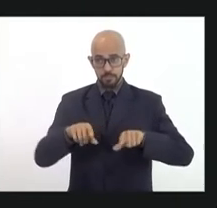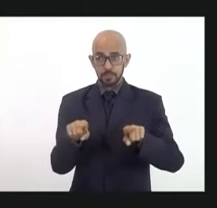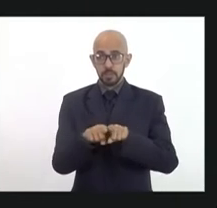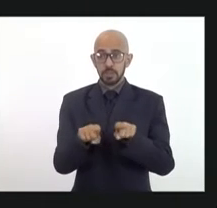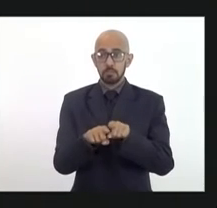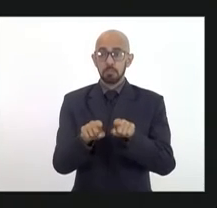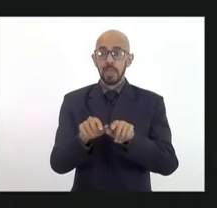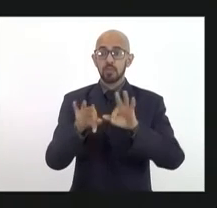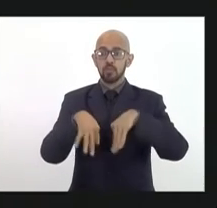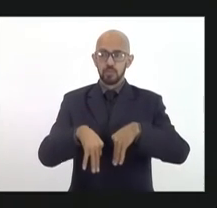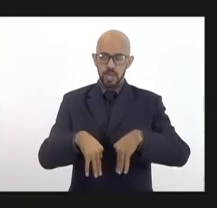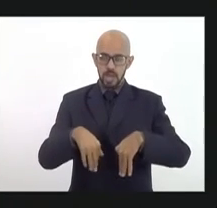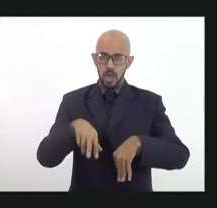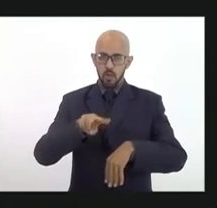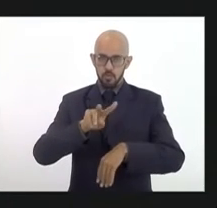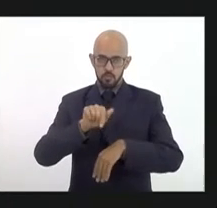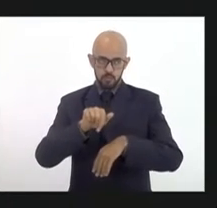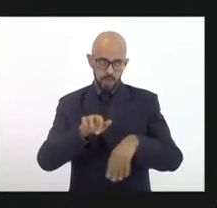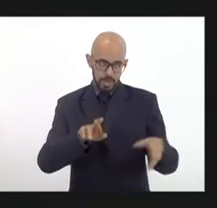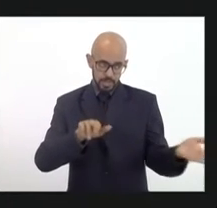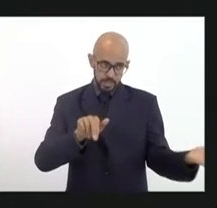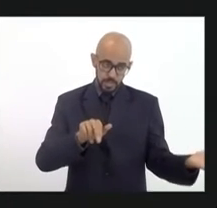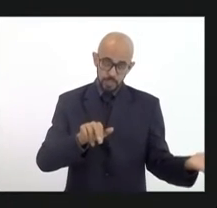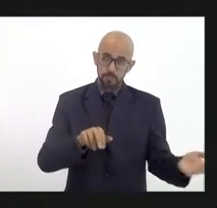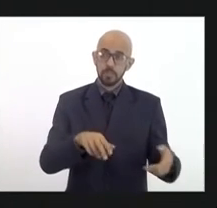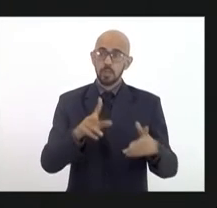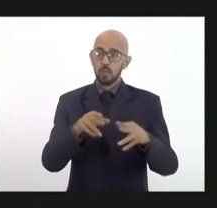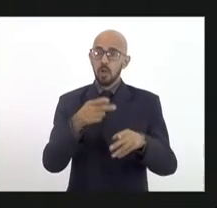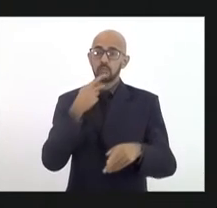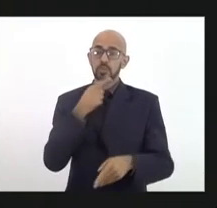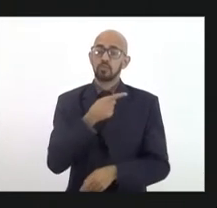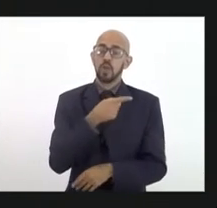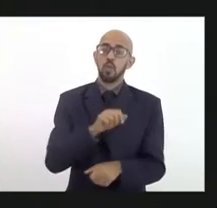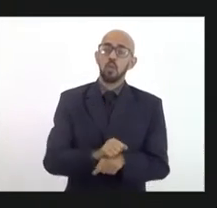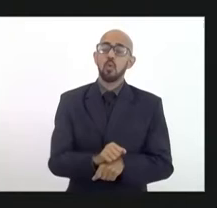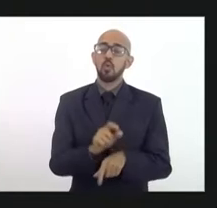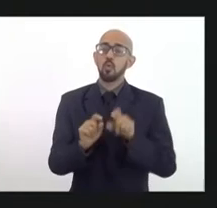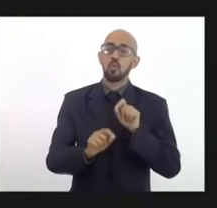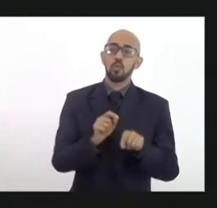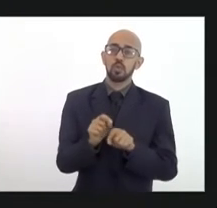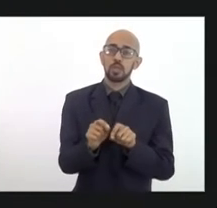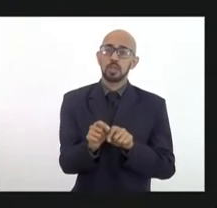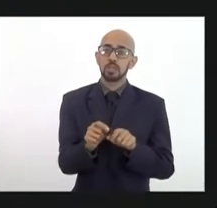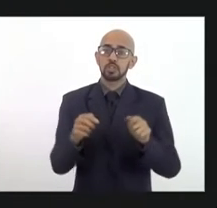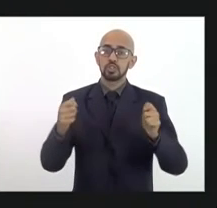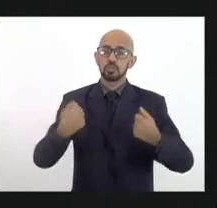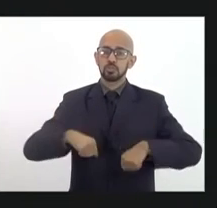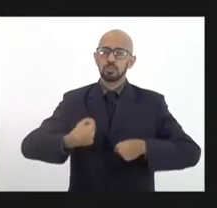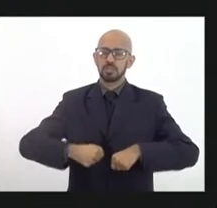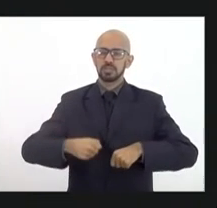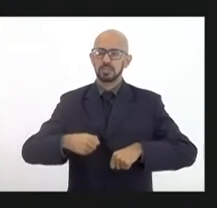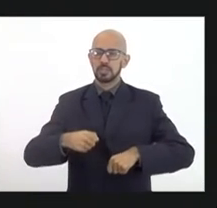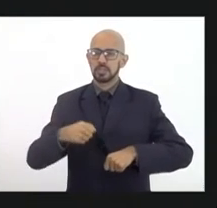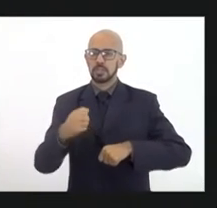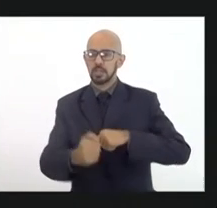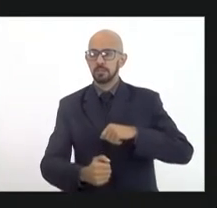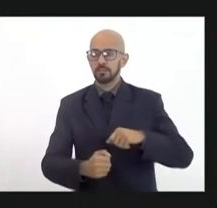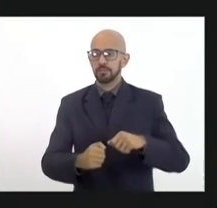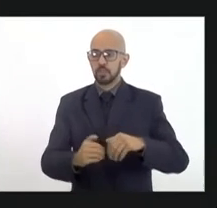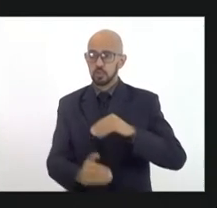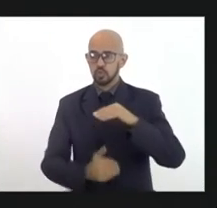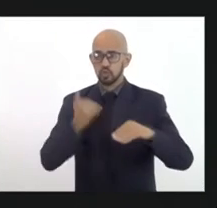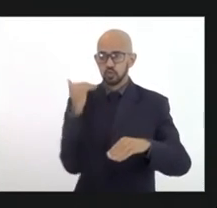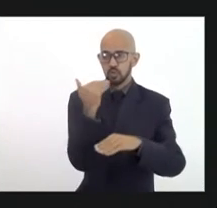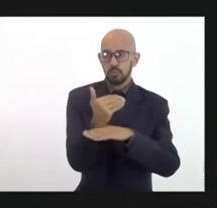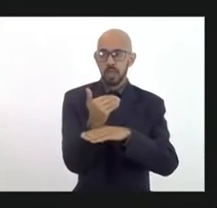fim, Wagner, muito atento ao que você trouxe de apresentação, claro que temos que vencer pelas nossas virtudes, mas